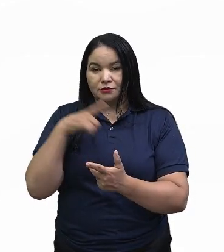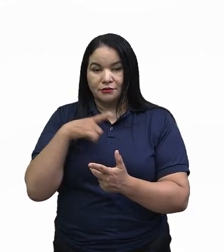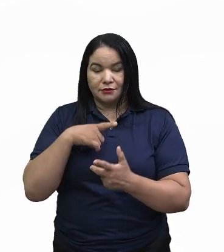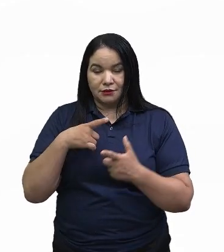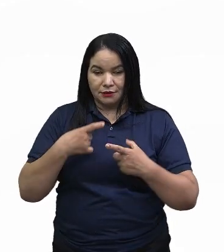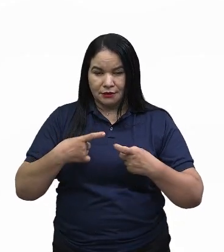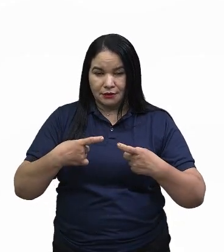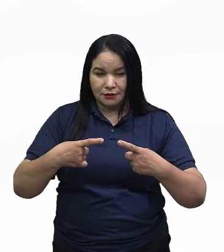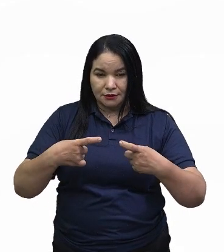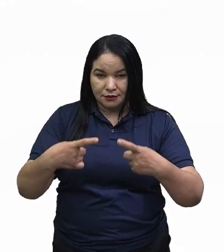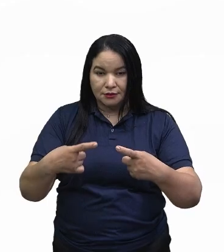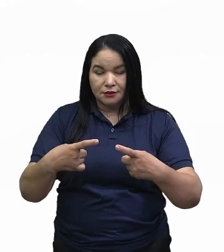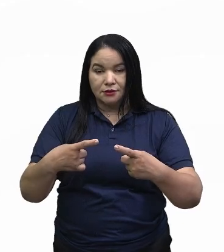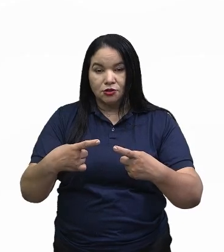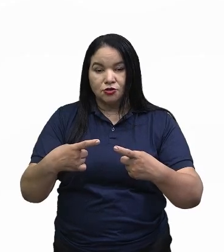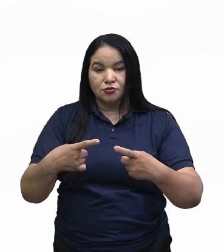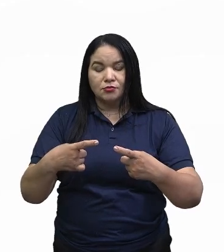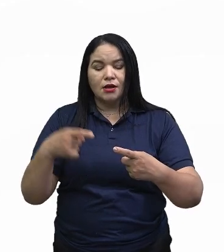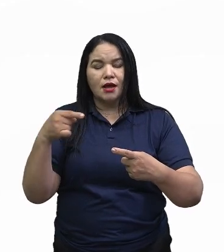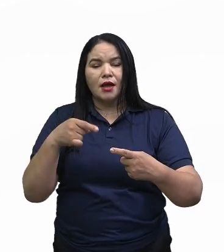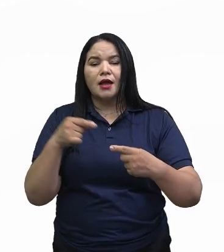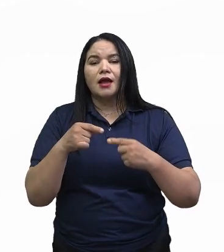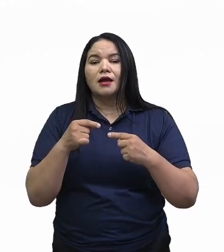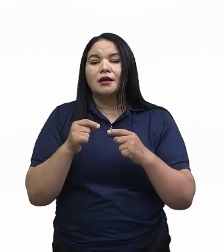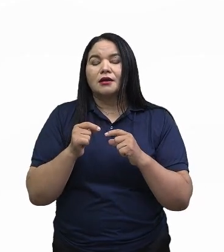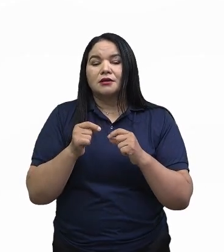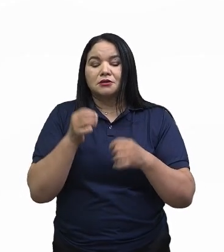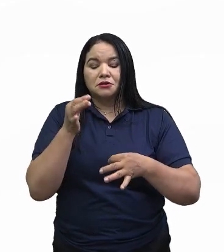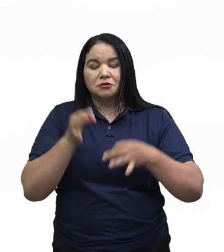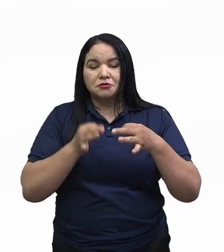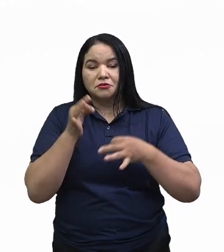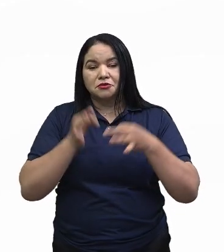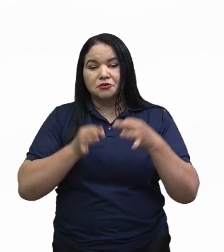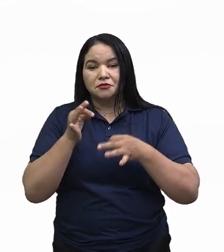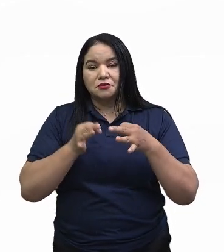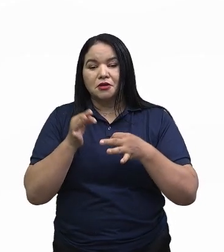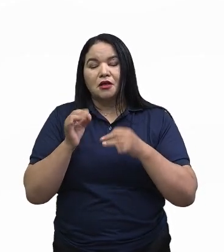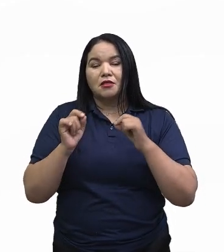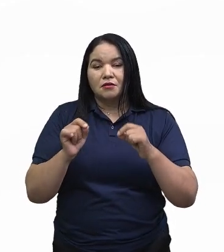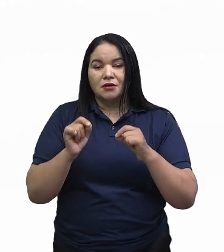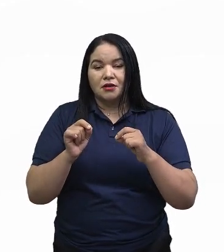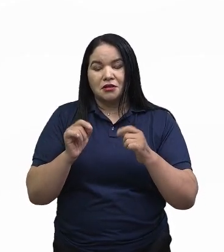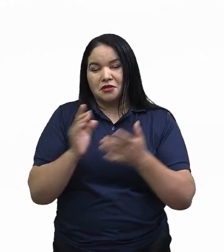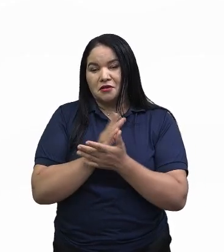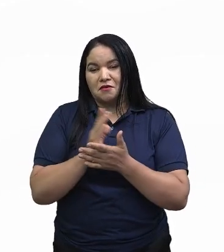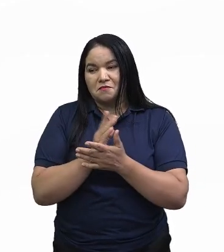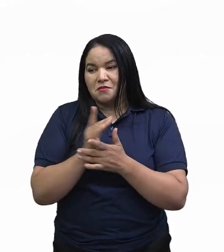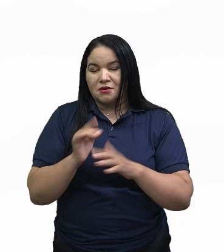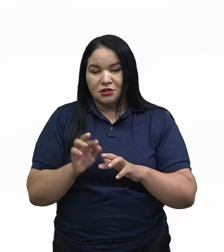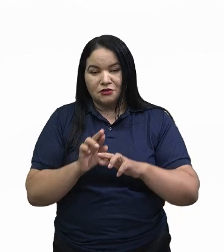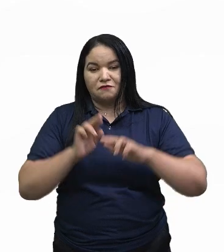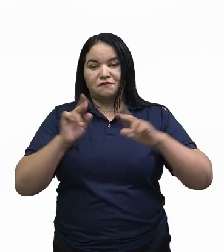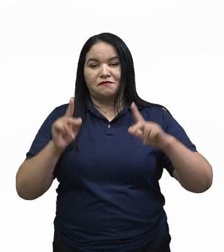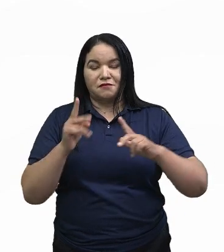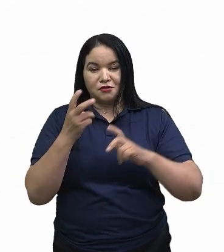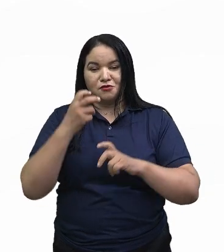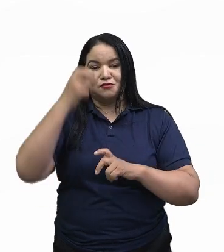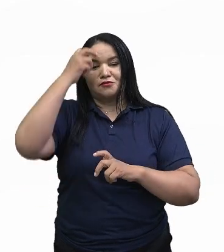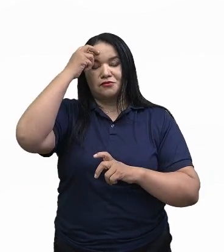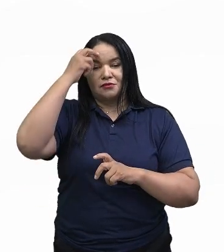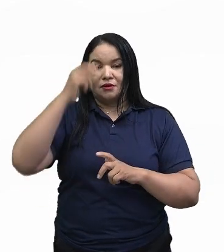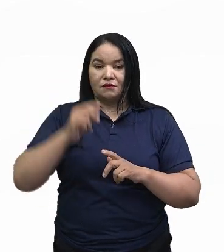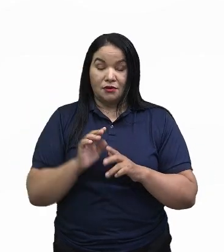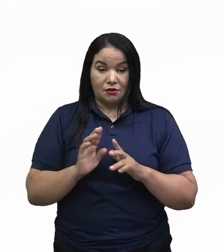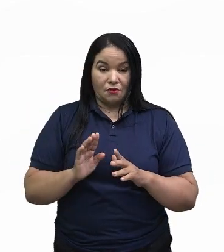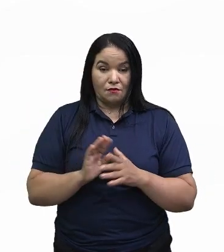guerras que foram justificadas por conta, né, da diferença cultural. Então, respeitar